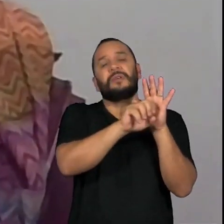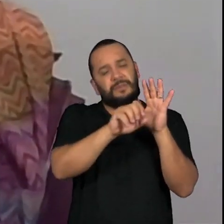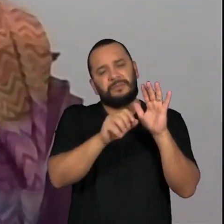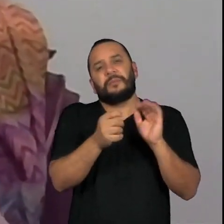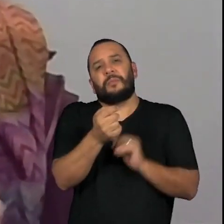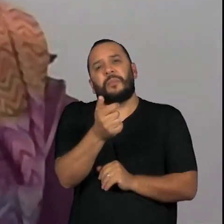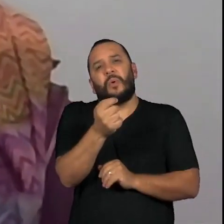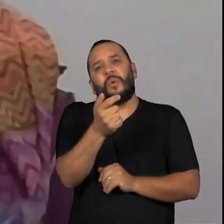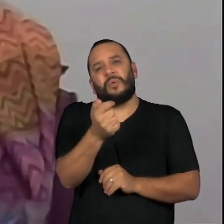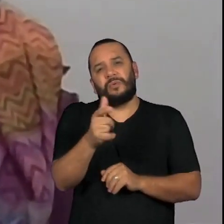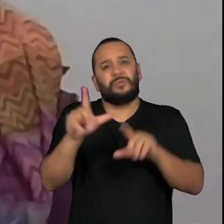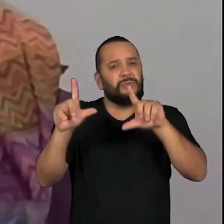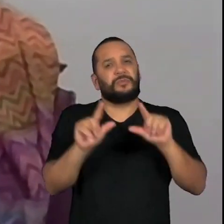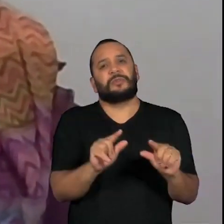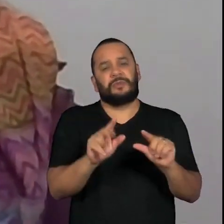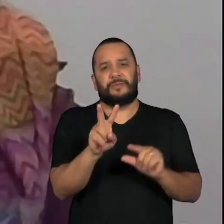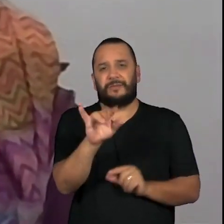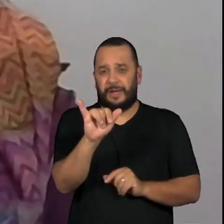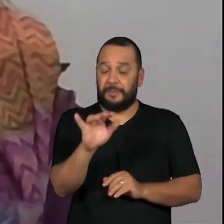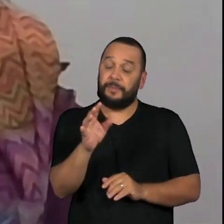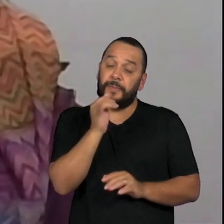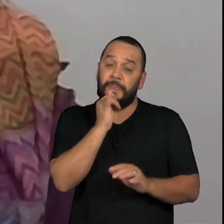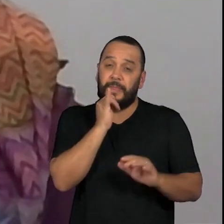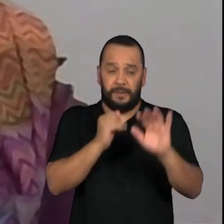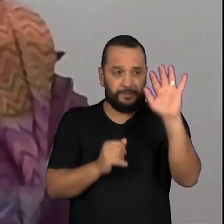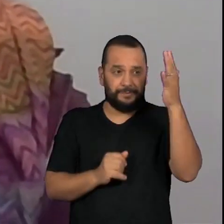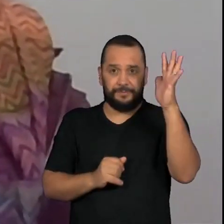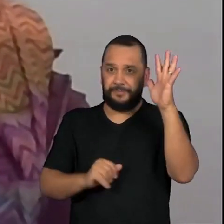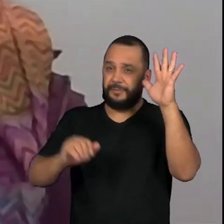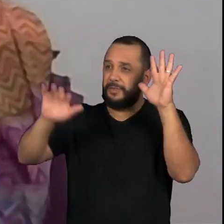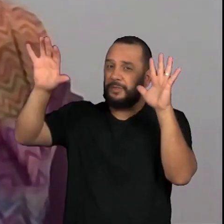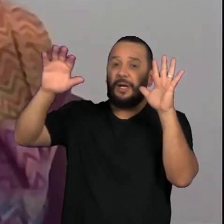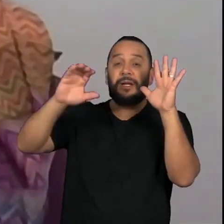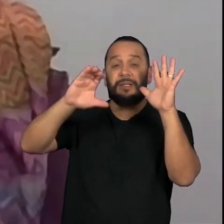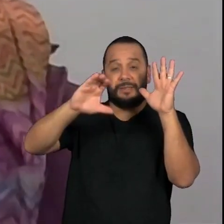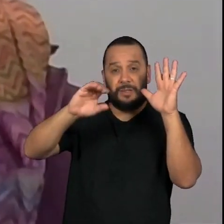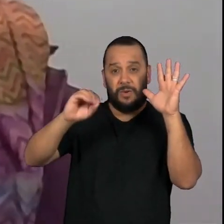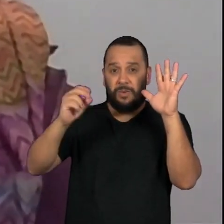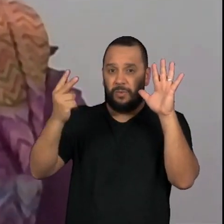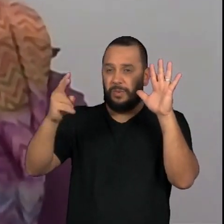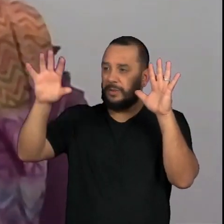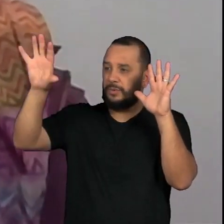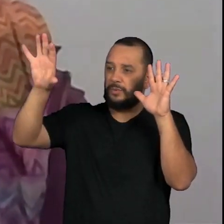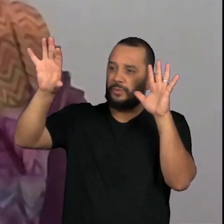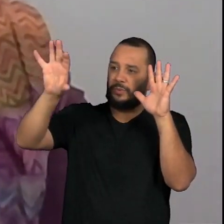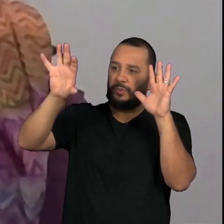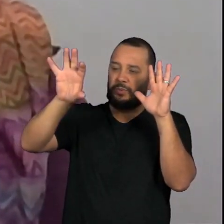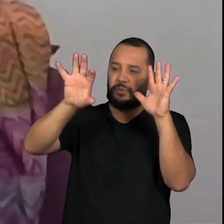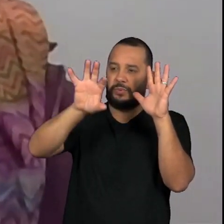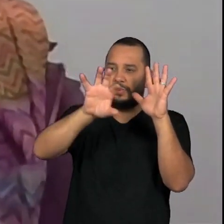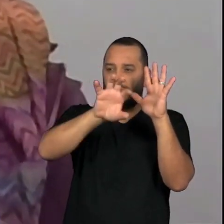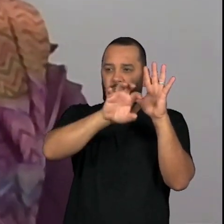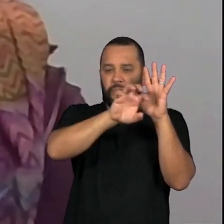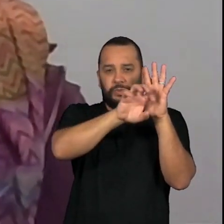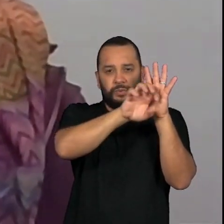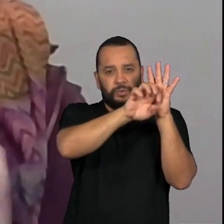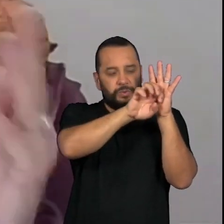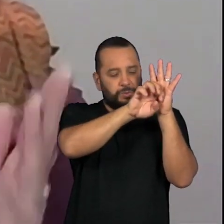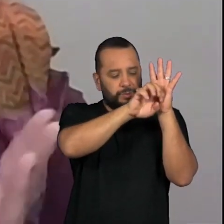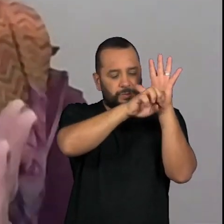para a raiz para lidar com condições mais secas, por exemplo. A questão é que, em